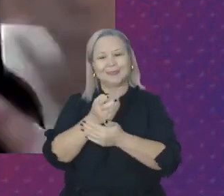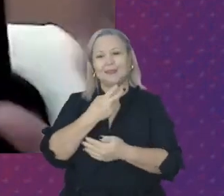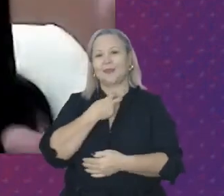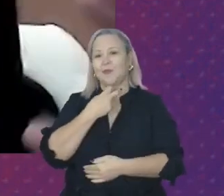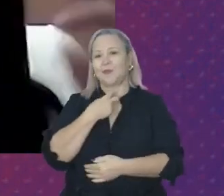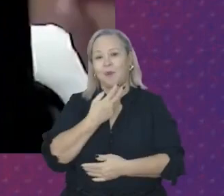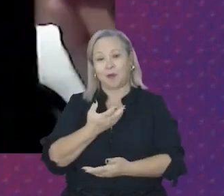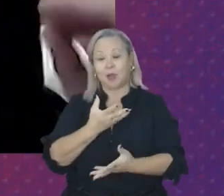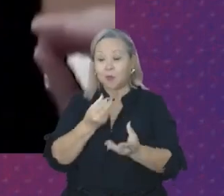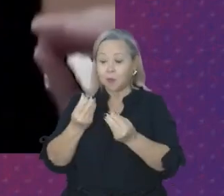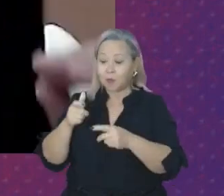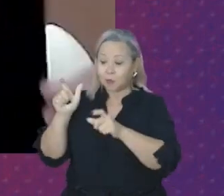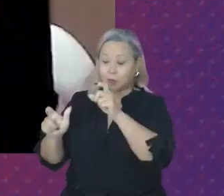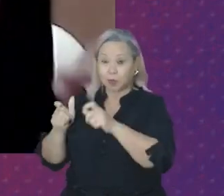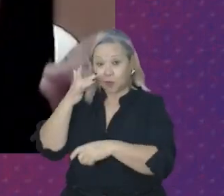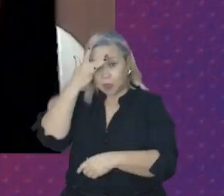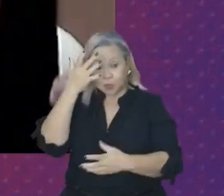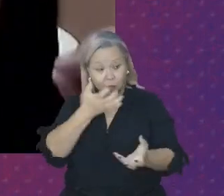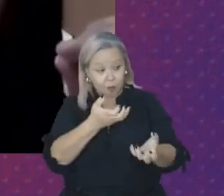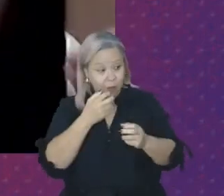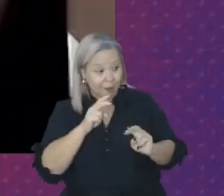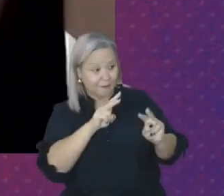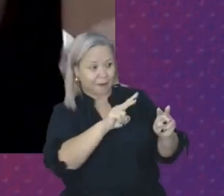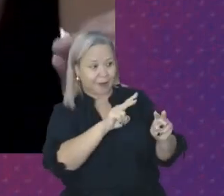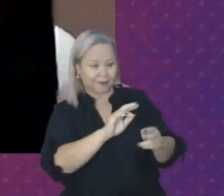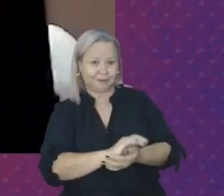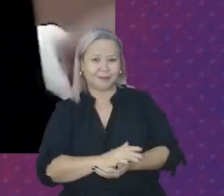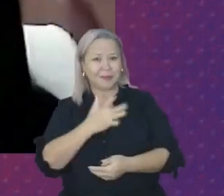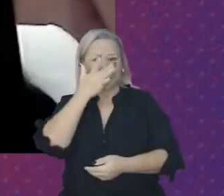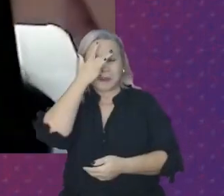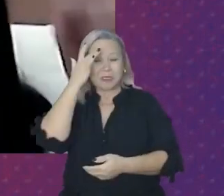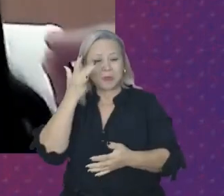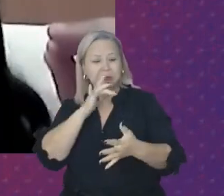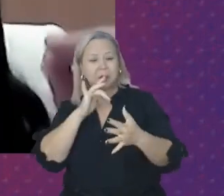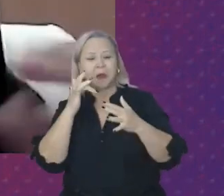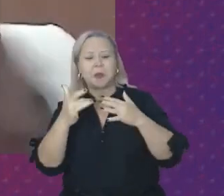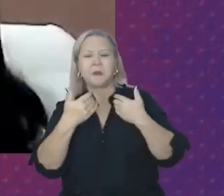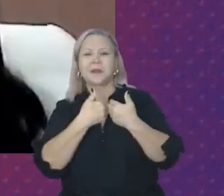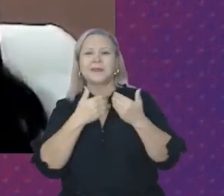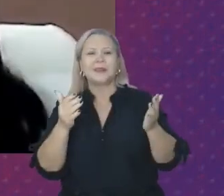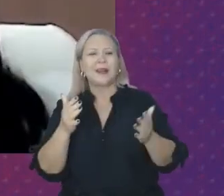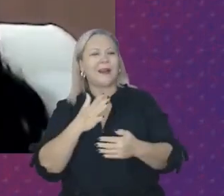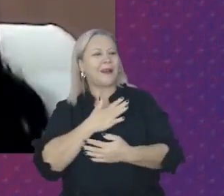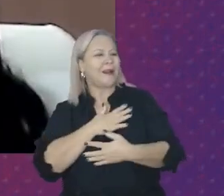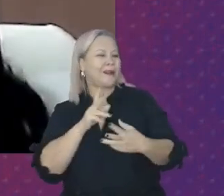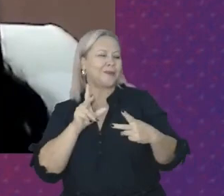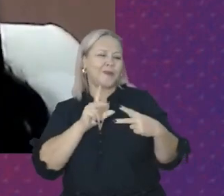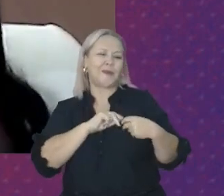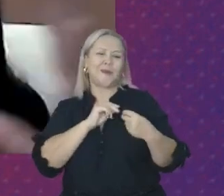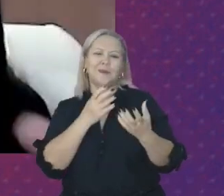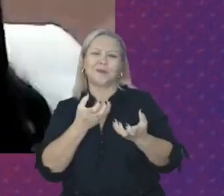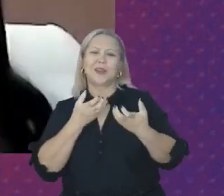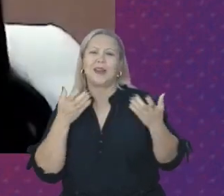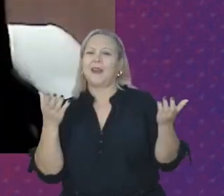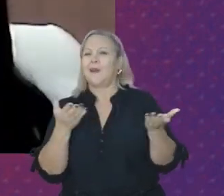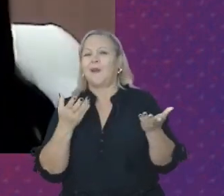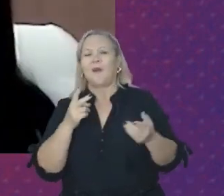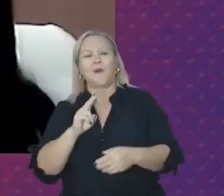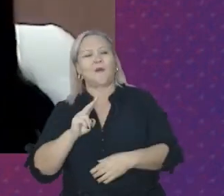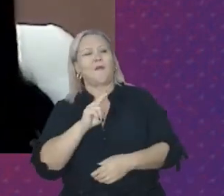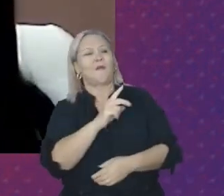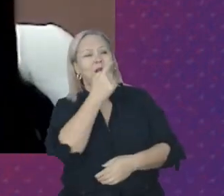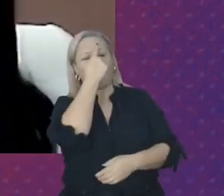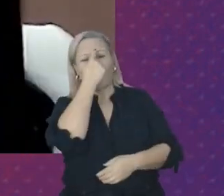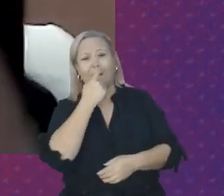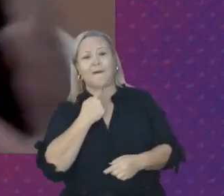ver. Veja bem, ninguém abre a rede social pensando, nossa, como eu queria hoje ver o perfil